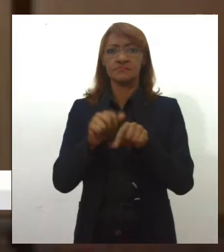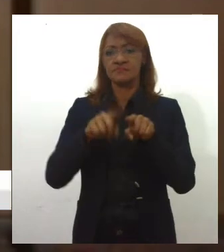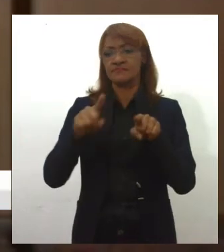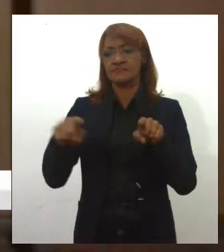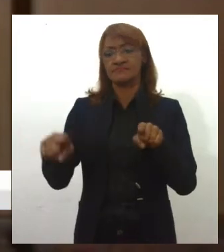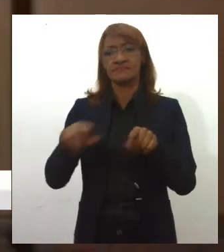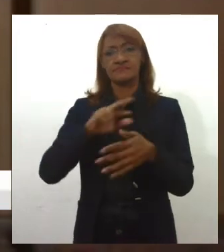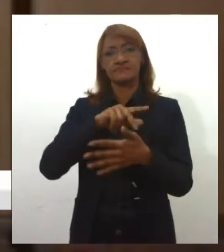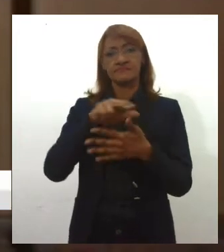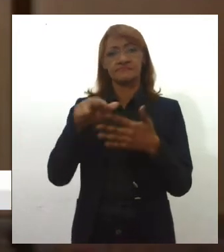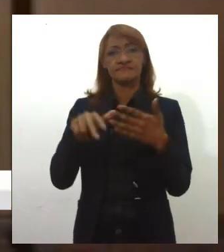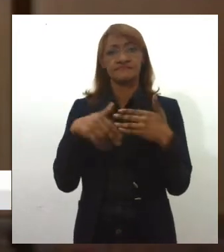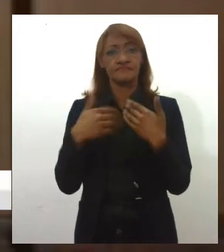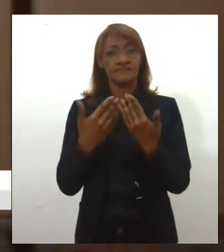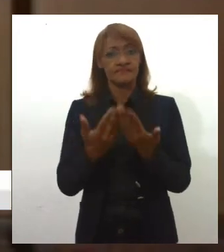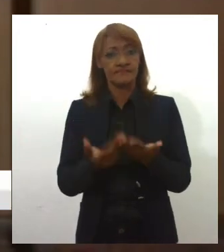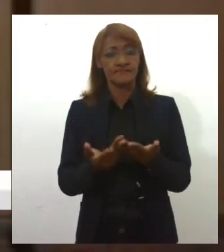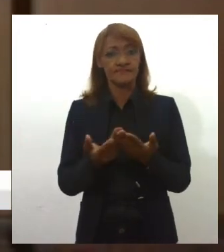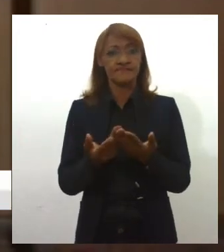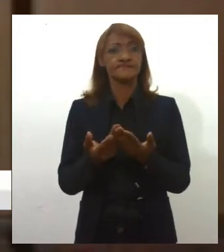variam muito de acordo com